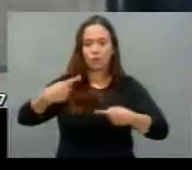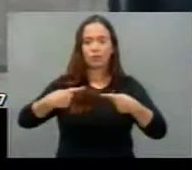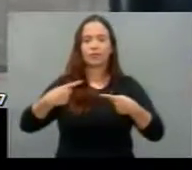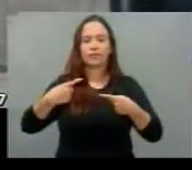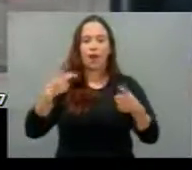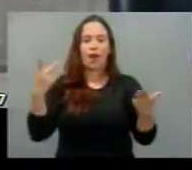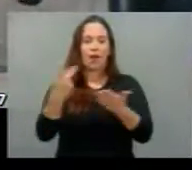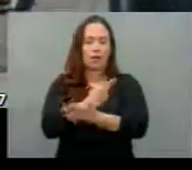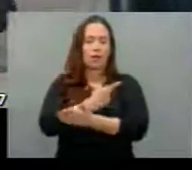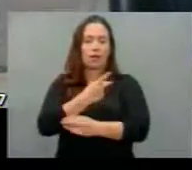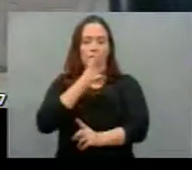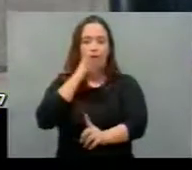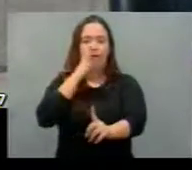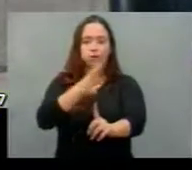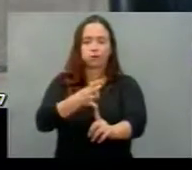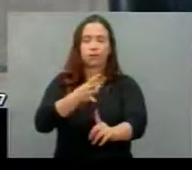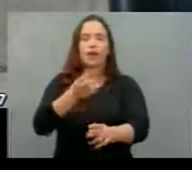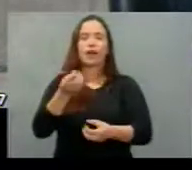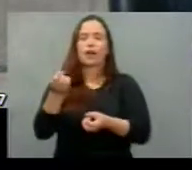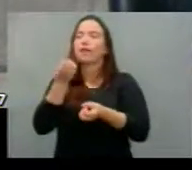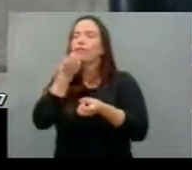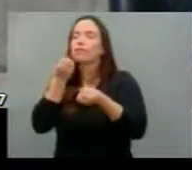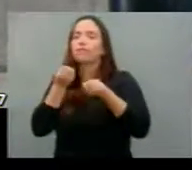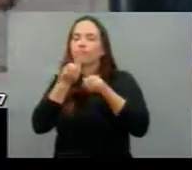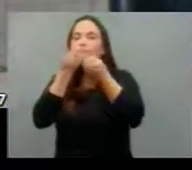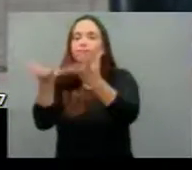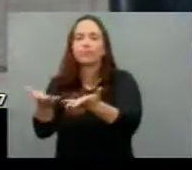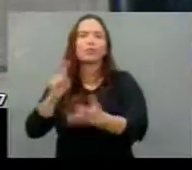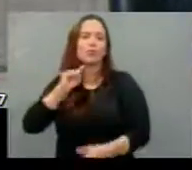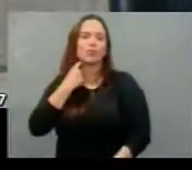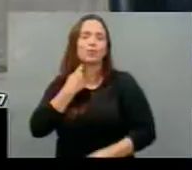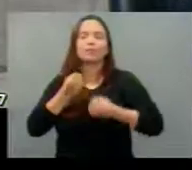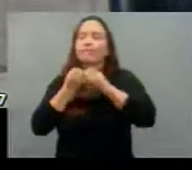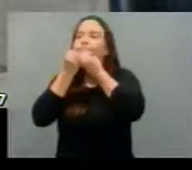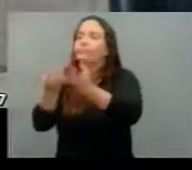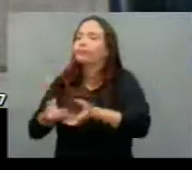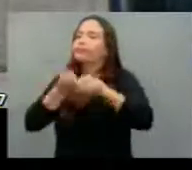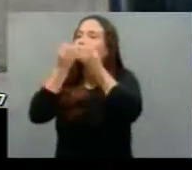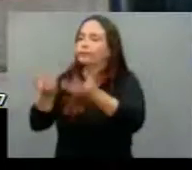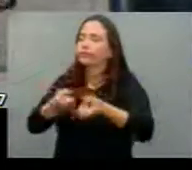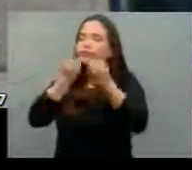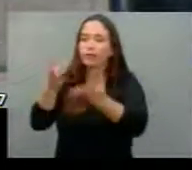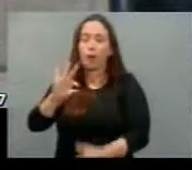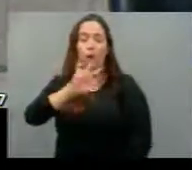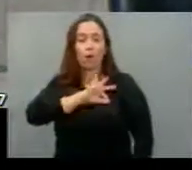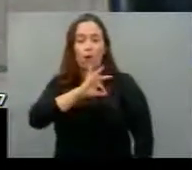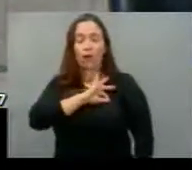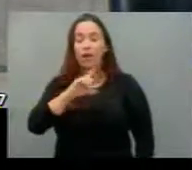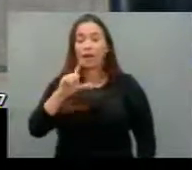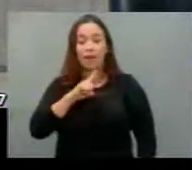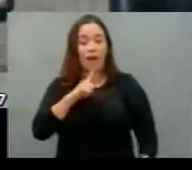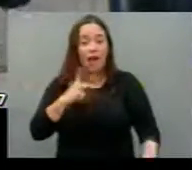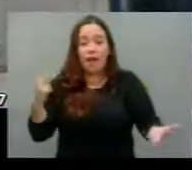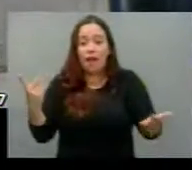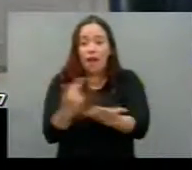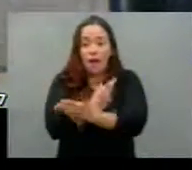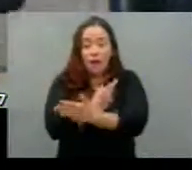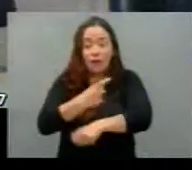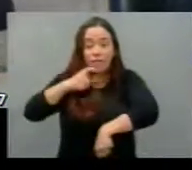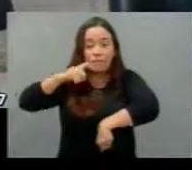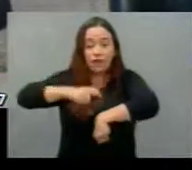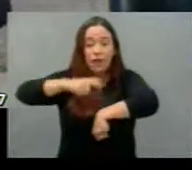citado por qualquer delator, ele, na primeira página, primeiro acontecimento que